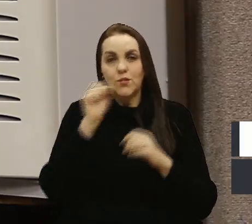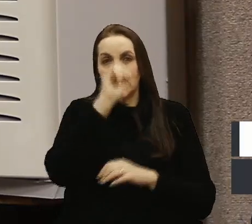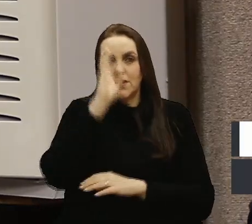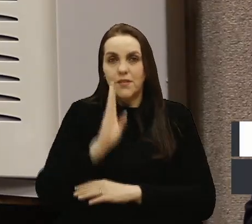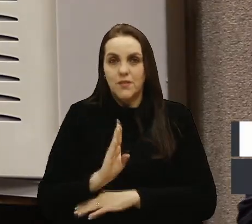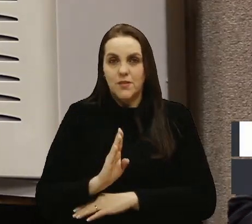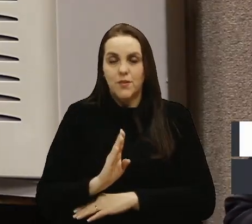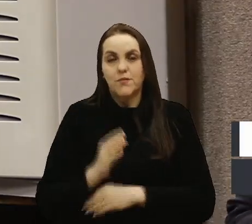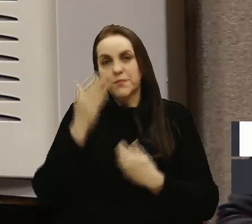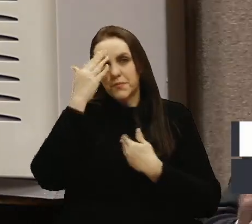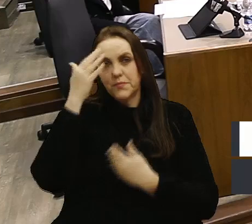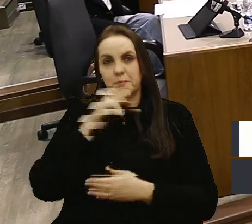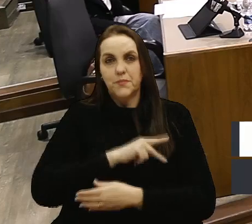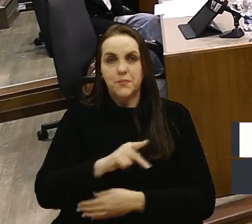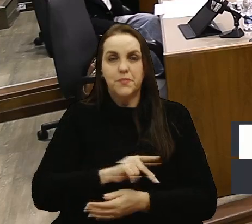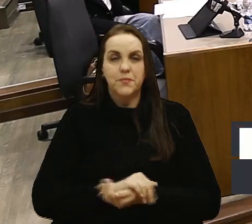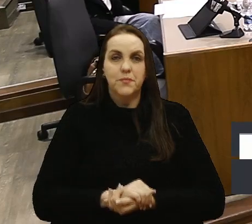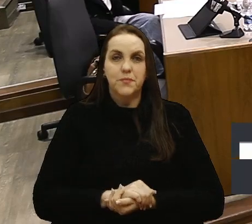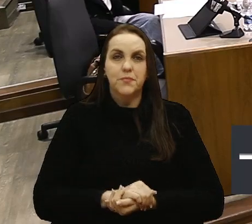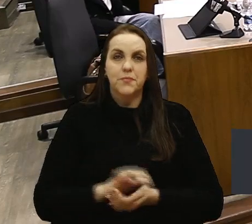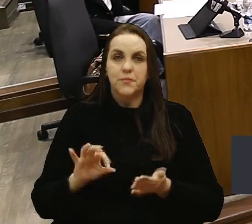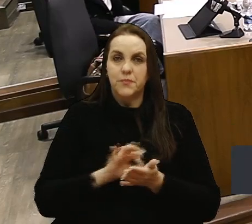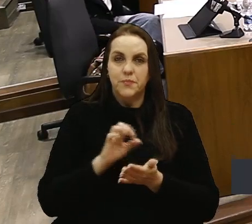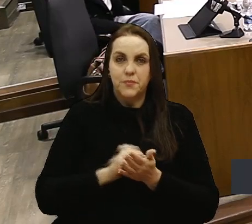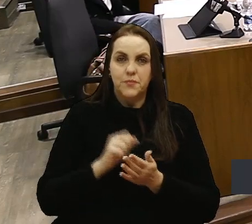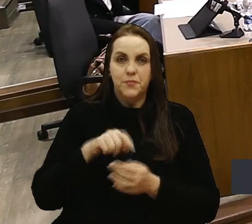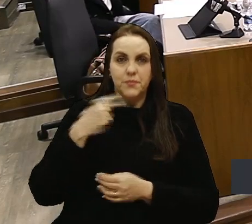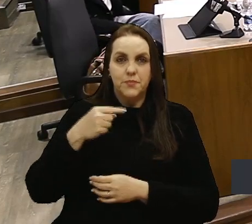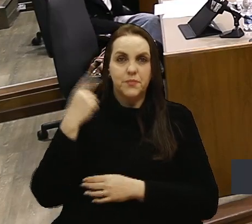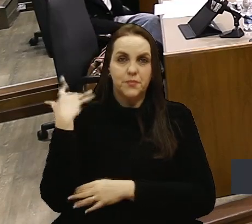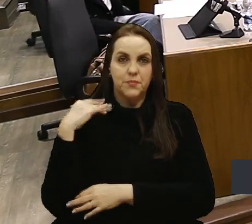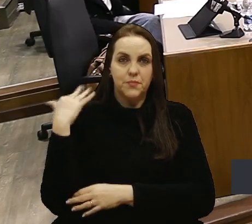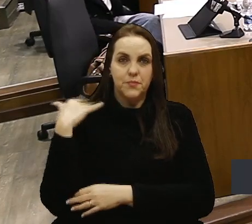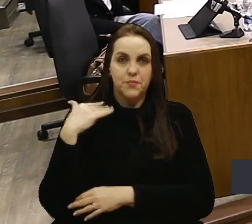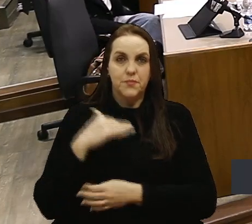isso, presidente. Muito obrigado. Próxima inscrita, vereadora Andressa Marques.